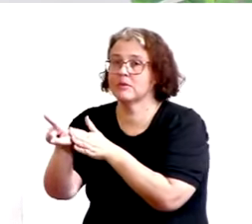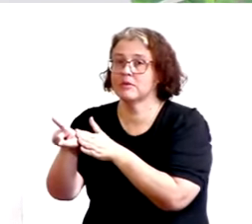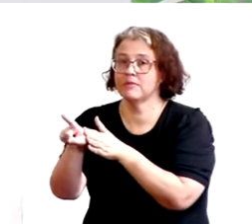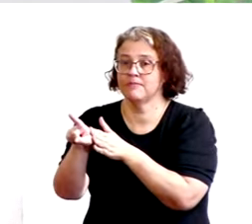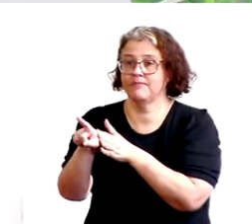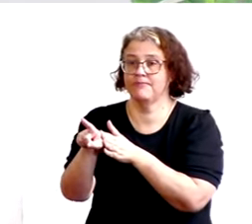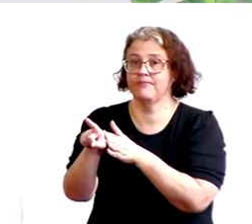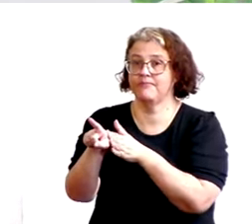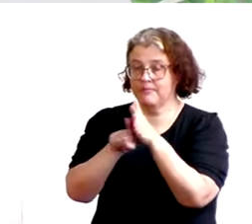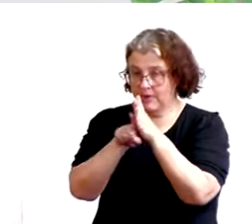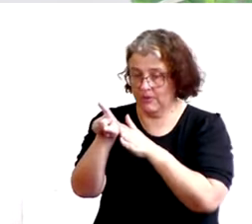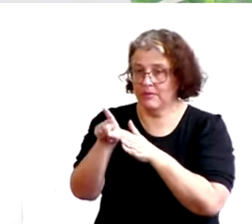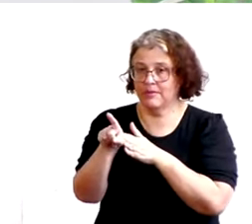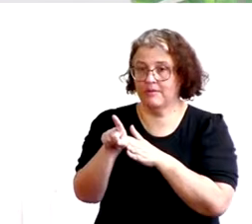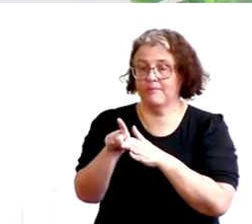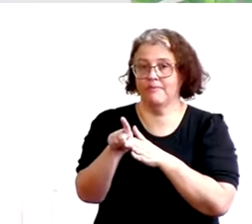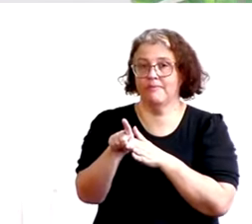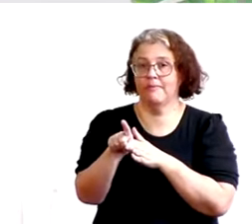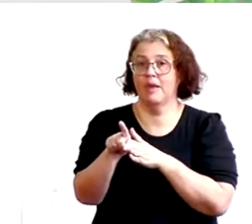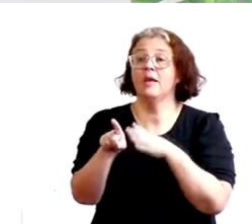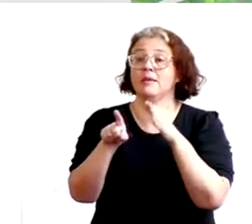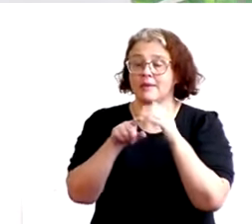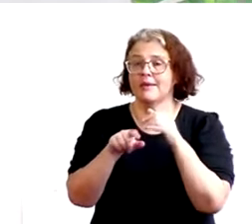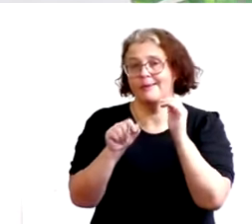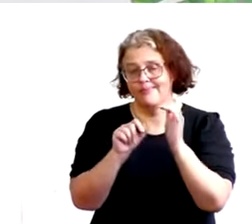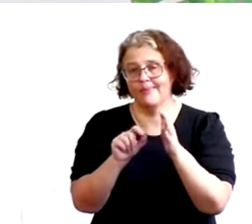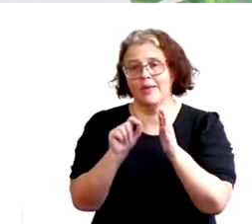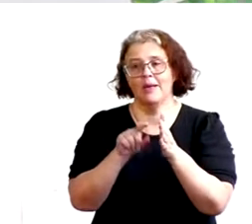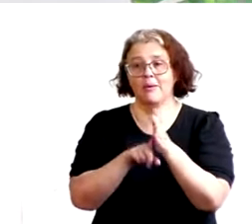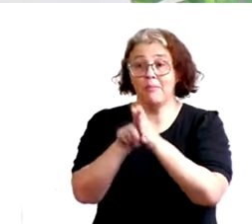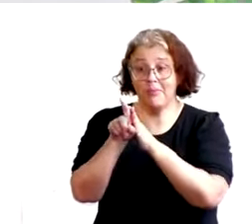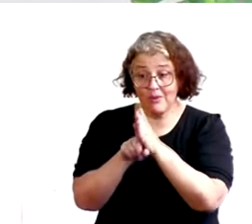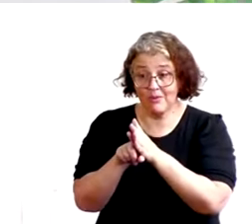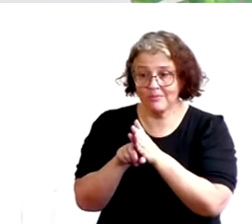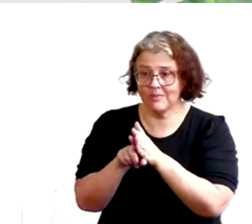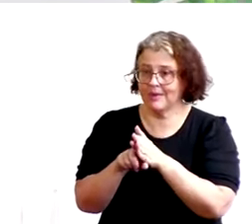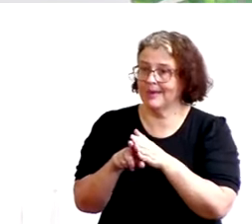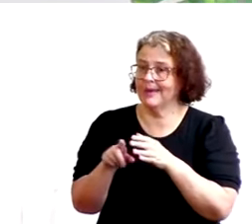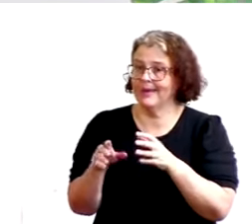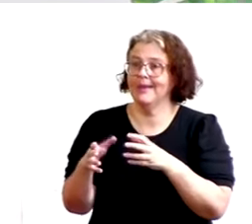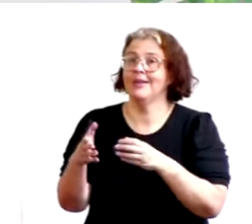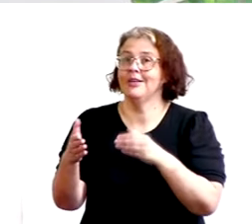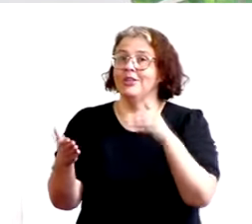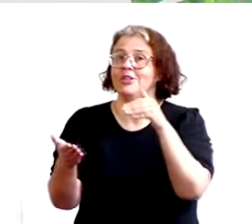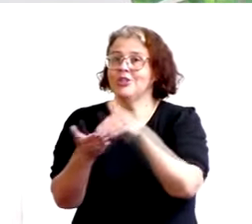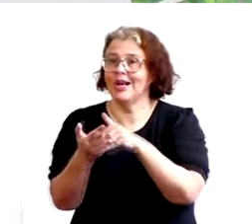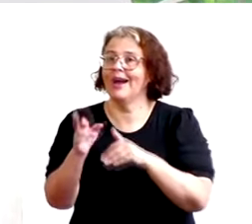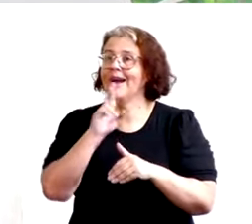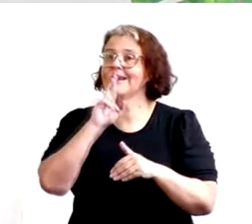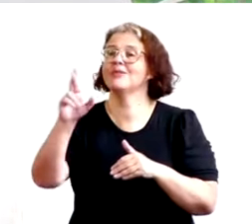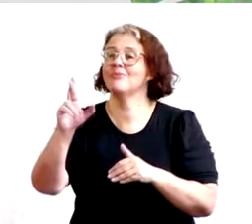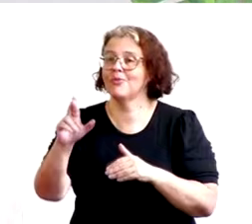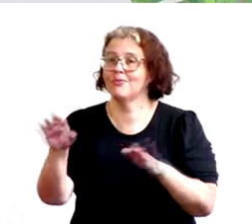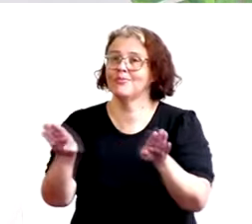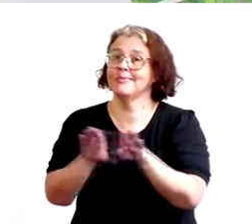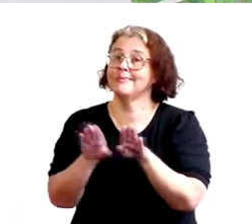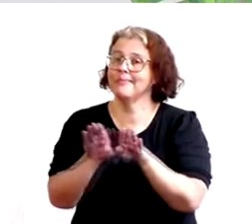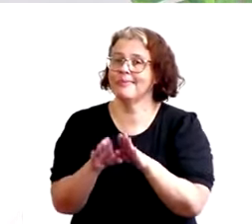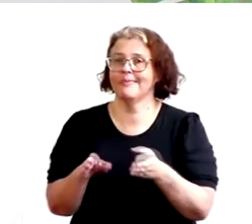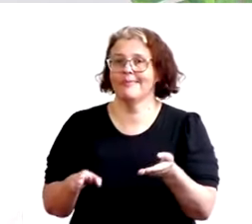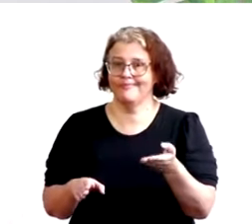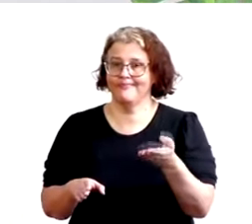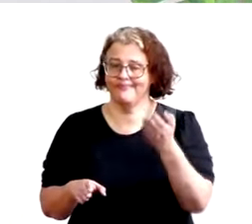perguntas retóricas são aquelas perguntas que a resposta já está embutida de forma implícita